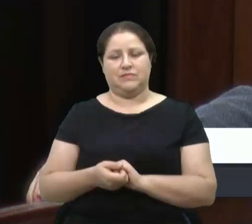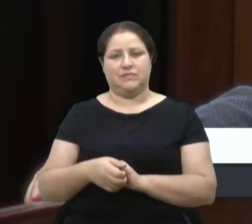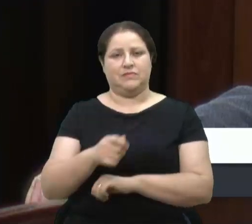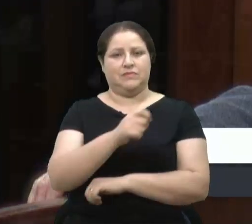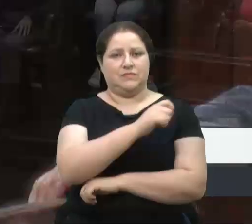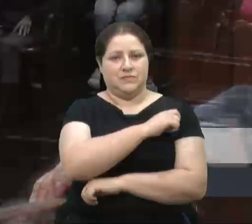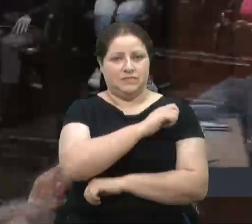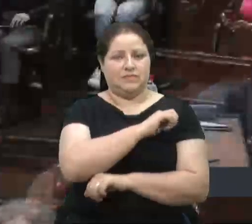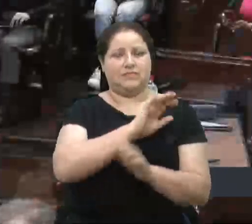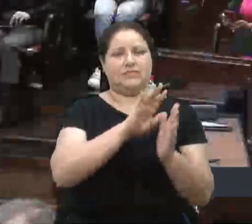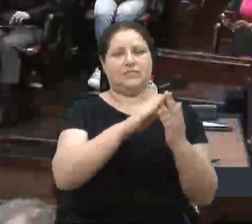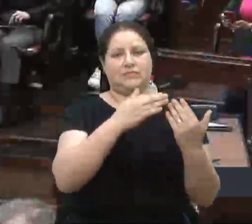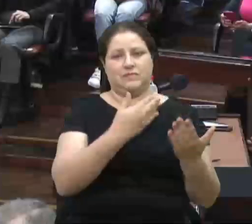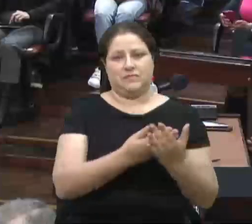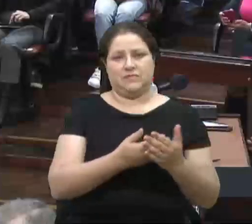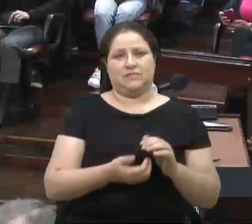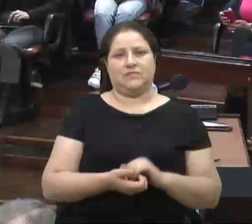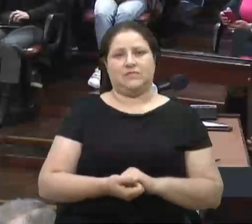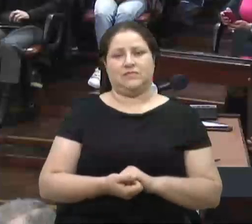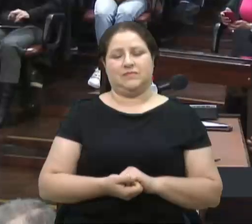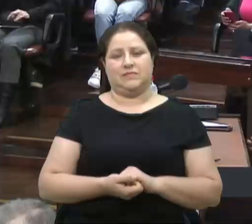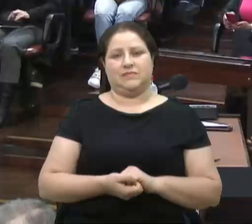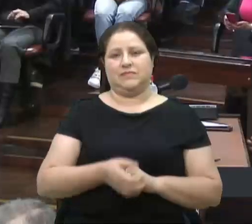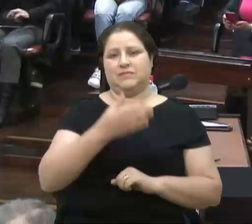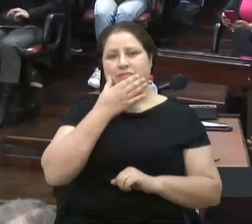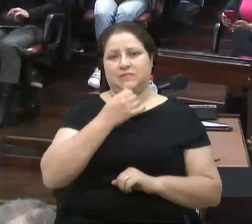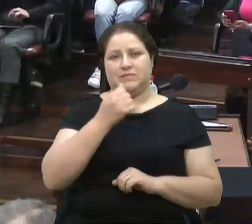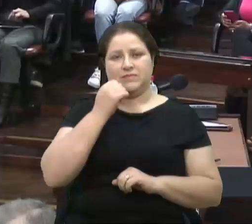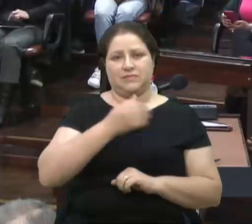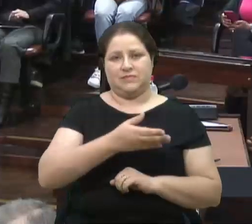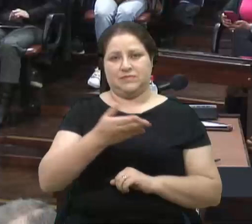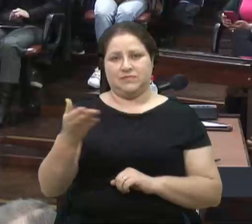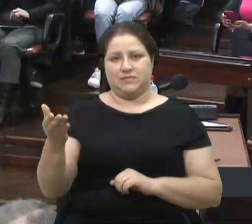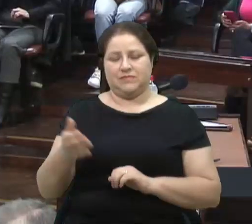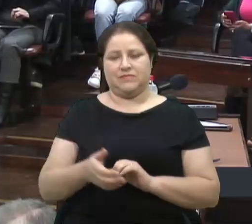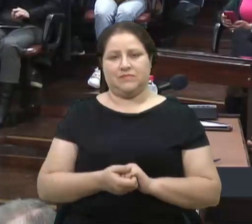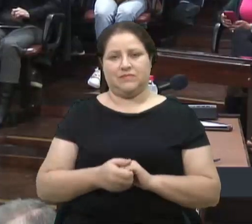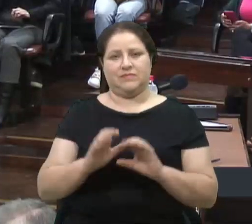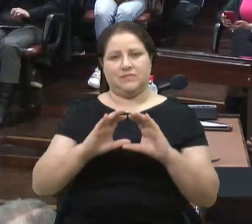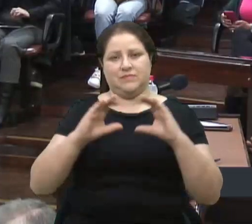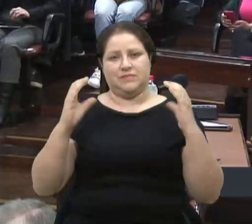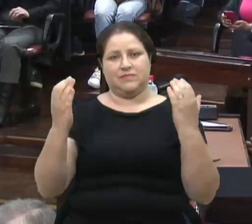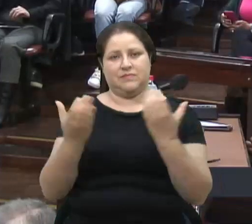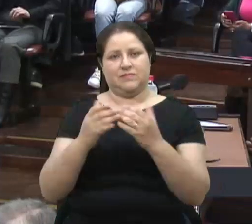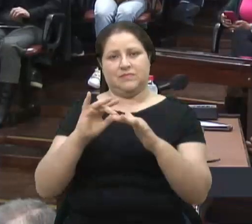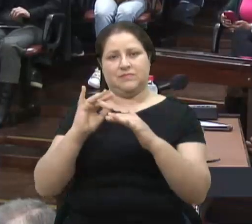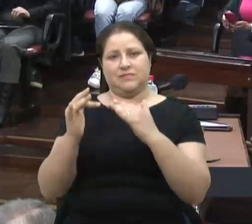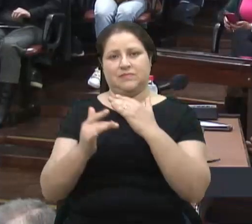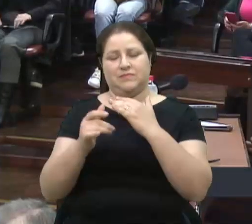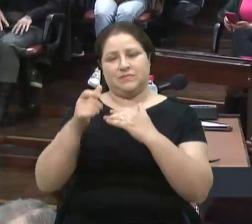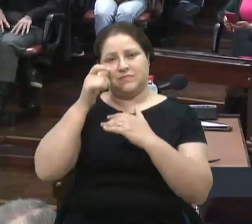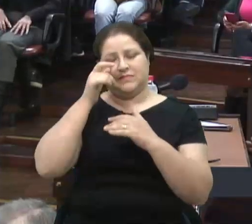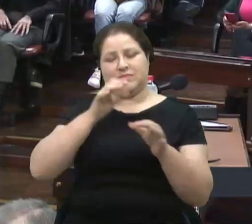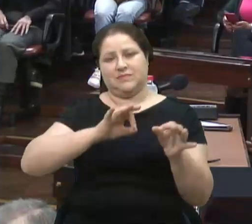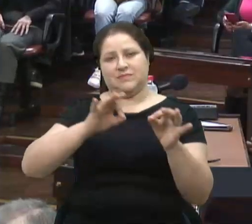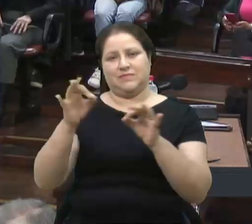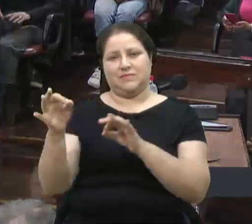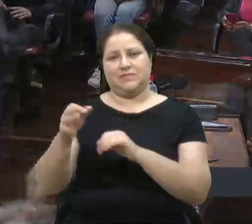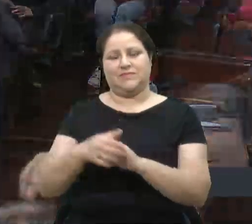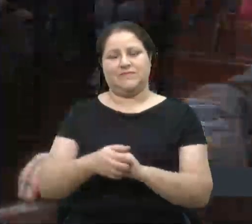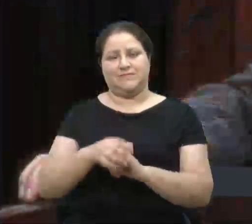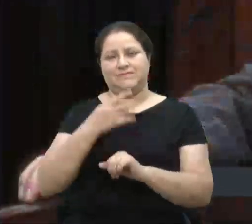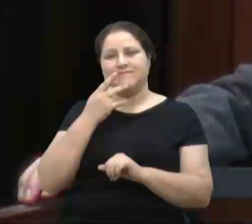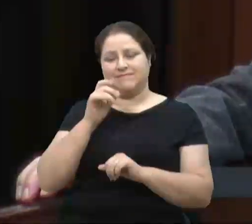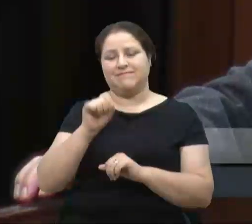senhoras e senhores comunidade que nos acompanha através das redes sociais e dizer do